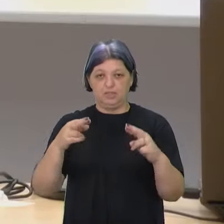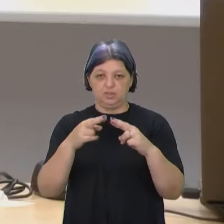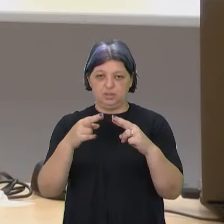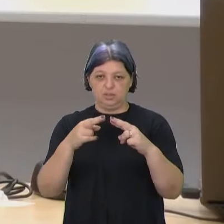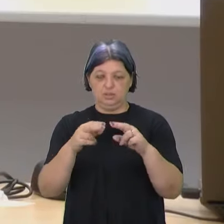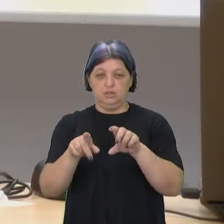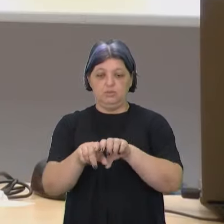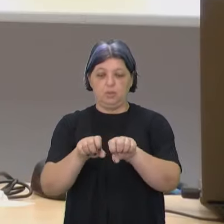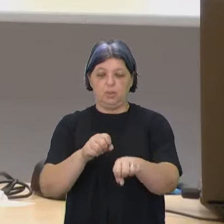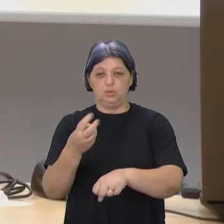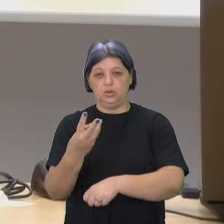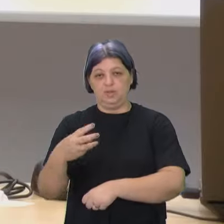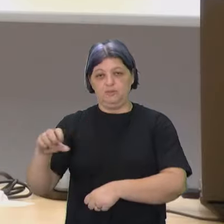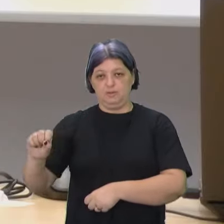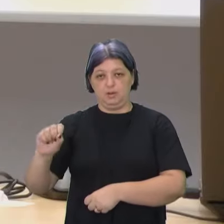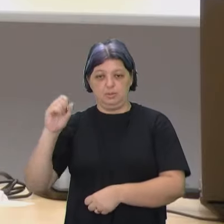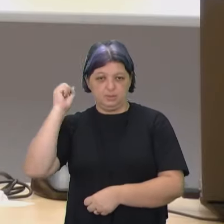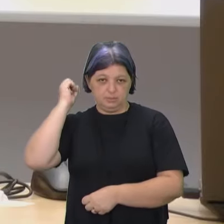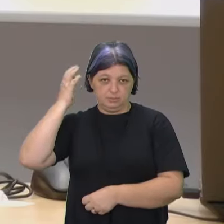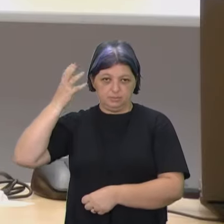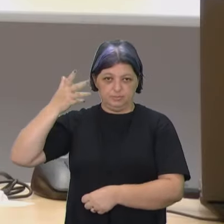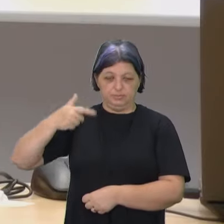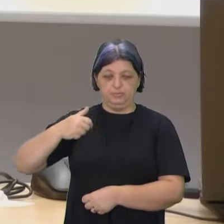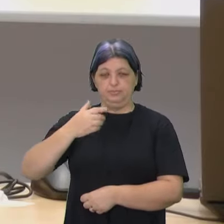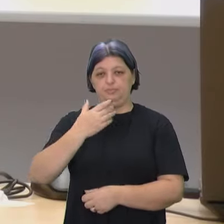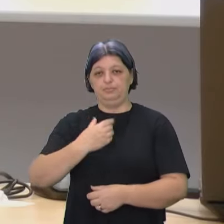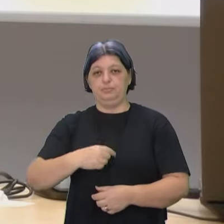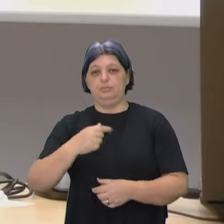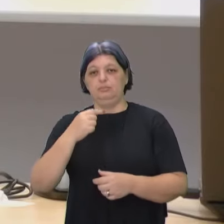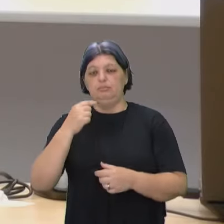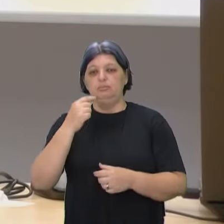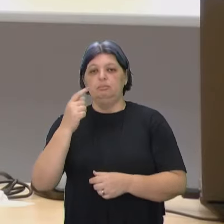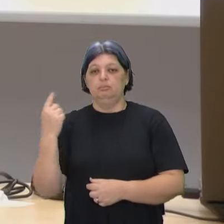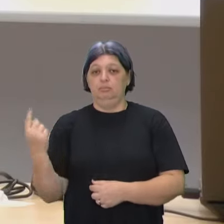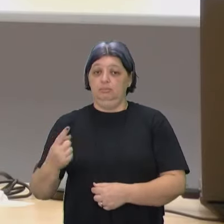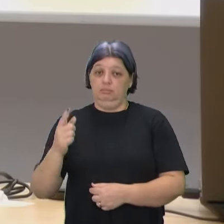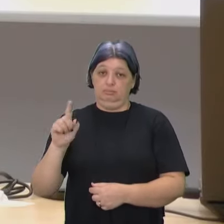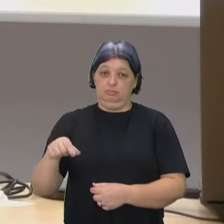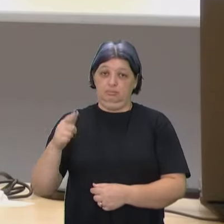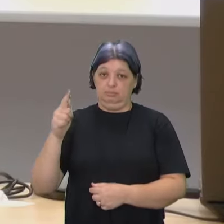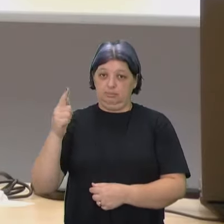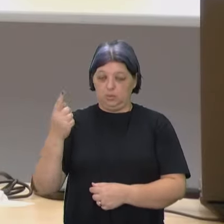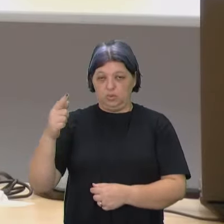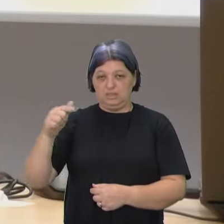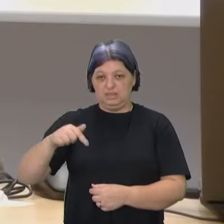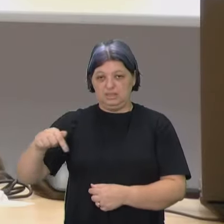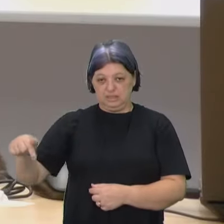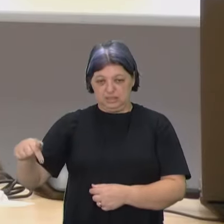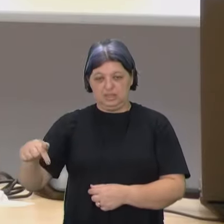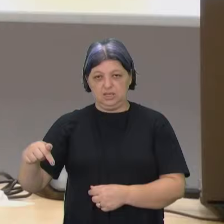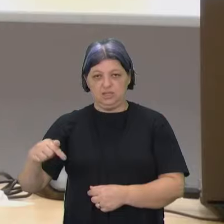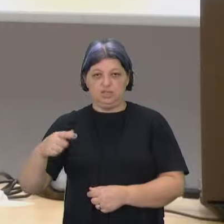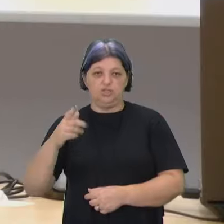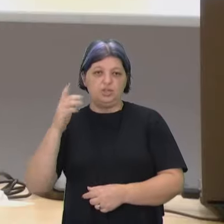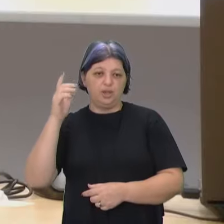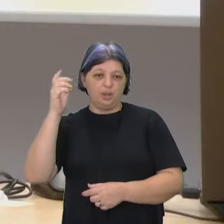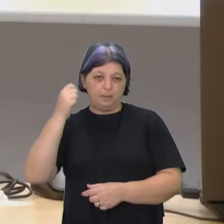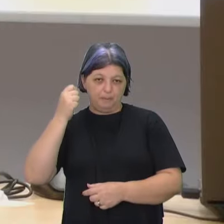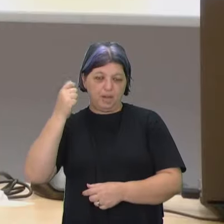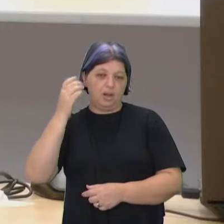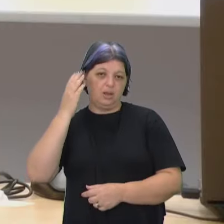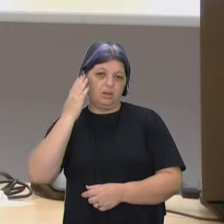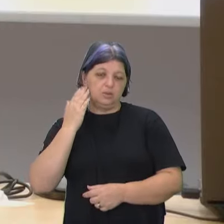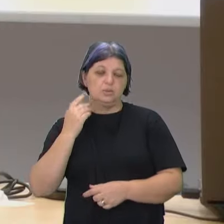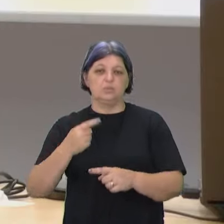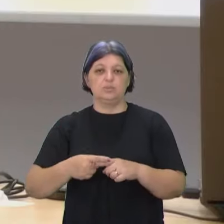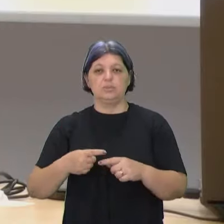EFAP. Farei minha audiodescrição, sou um homem branco, 1,77 m, cabelos, faço uso de cabelo preto